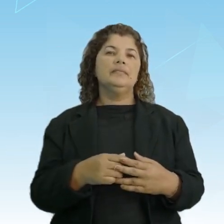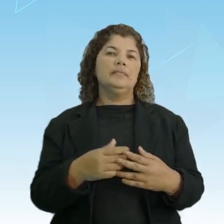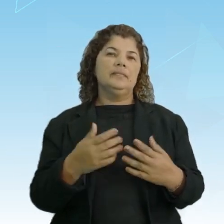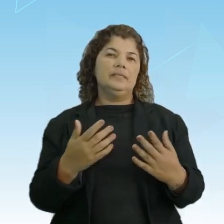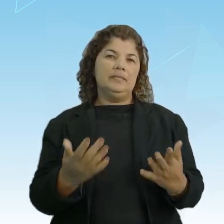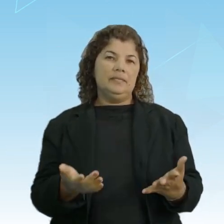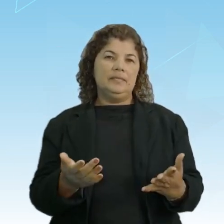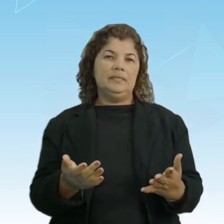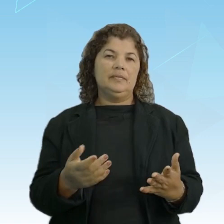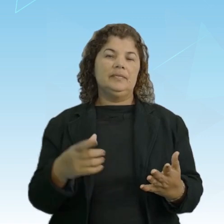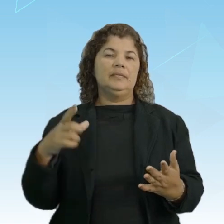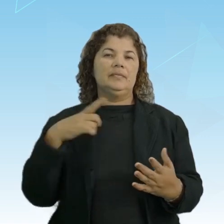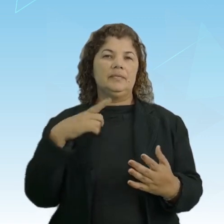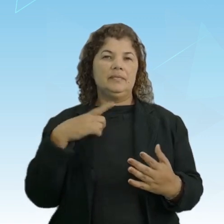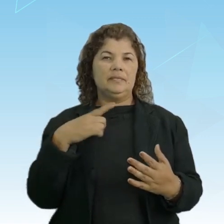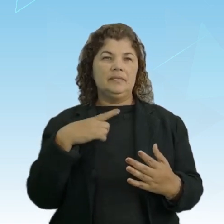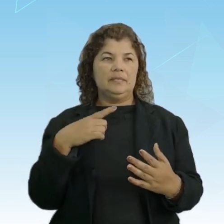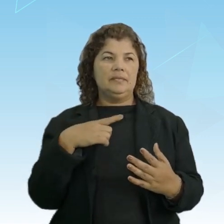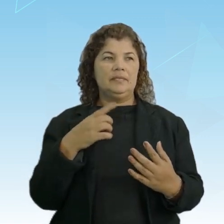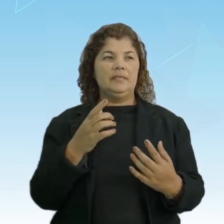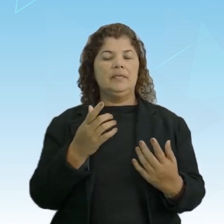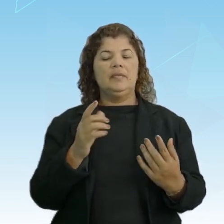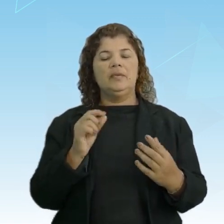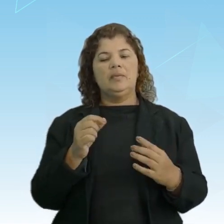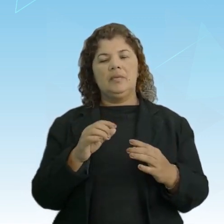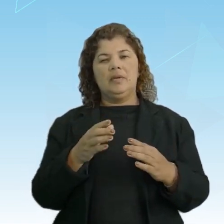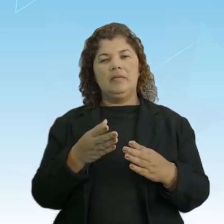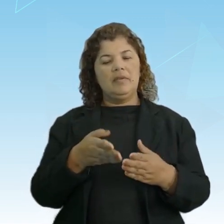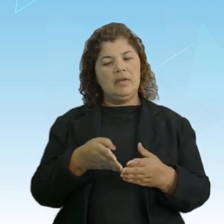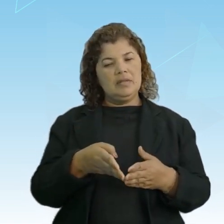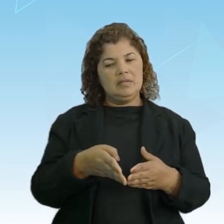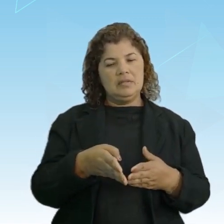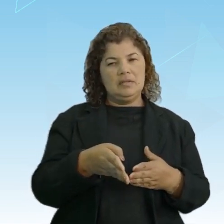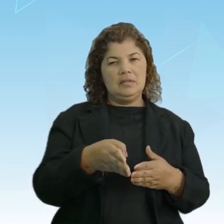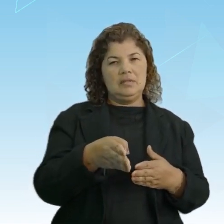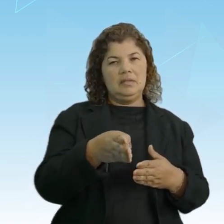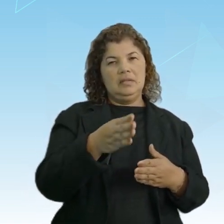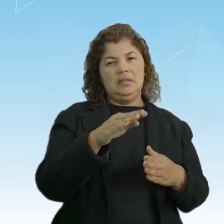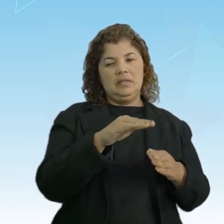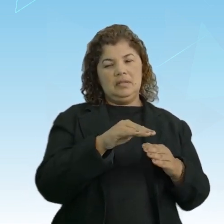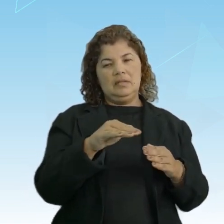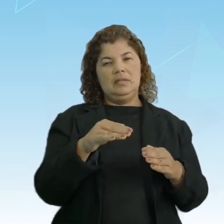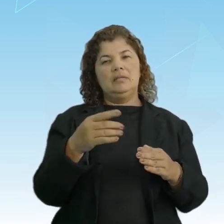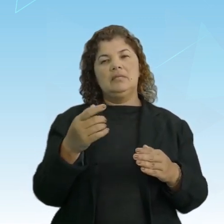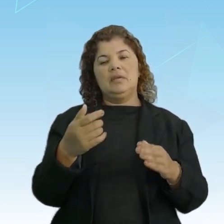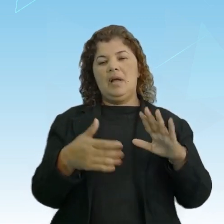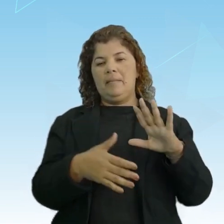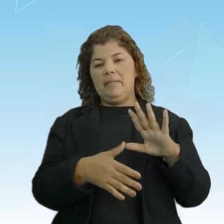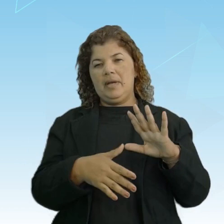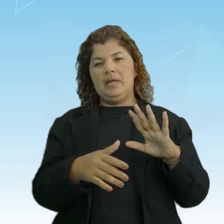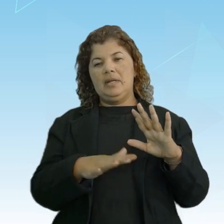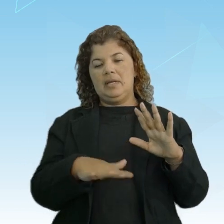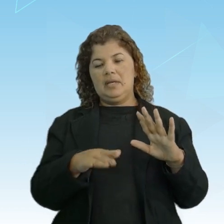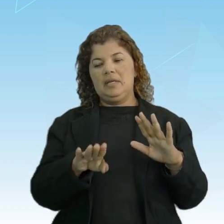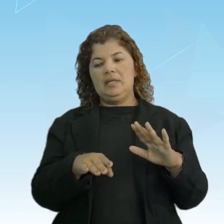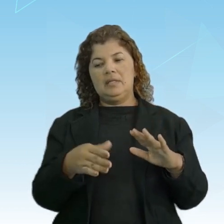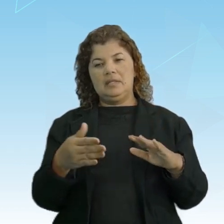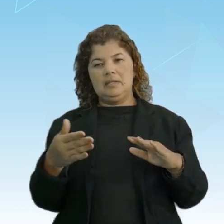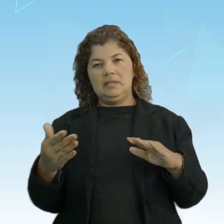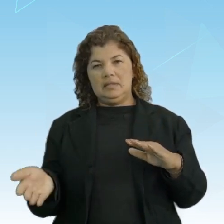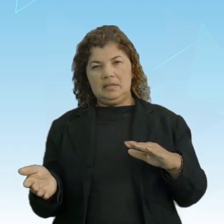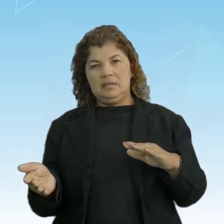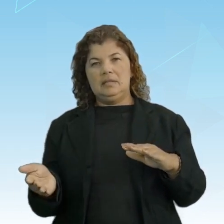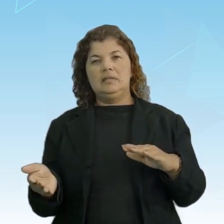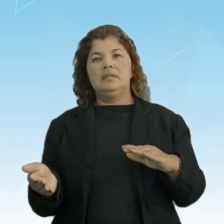Então, o tratado estimulou que uma linha imaginária sobre a América, assim as terras descobertas a oeste da linha